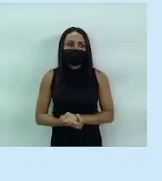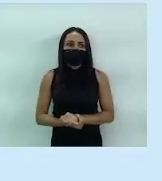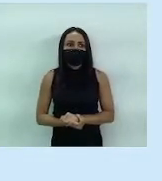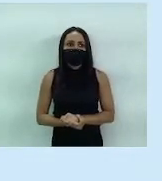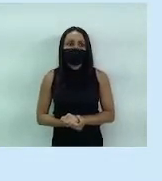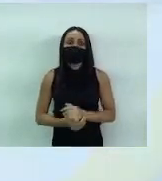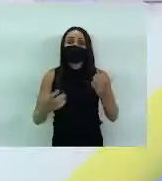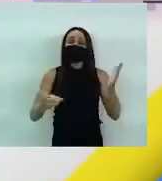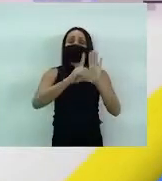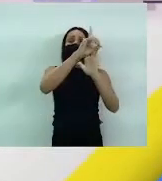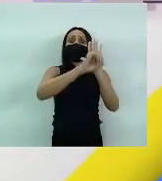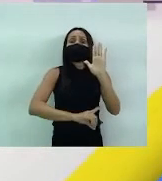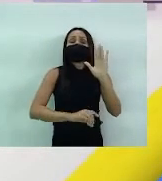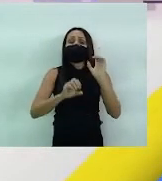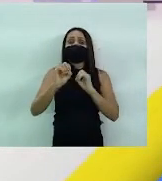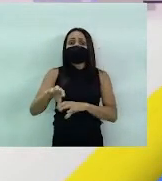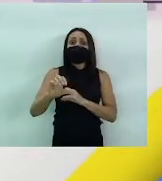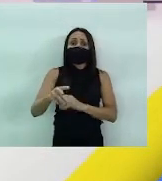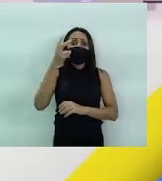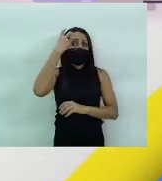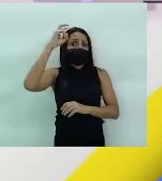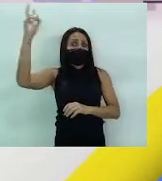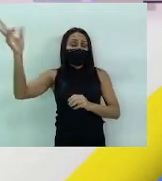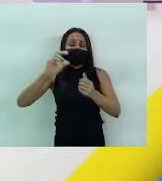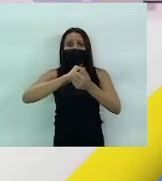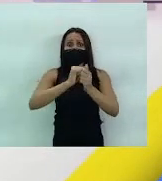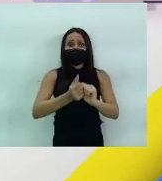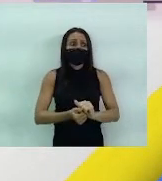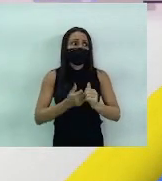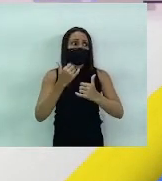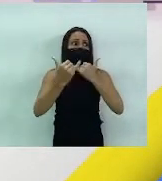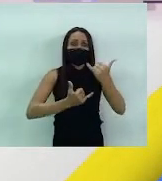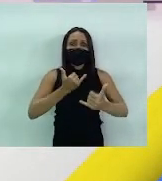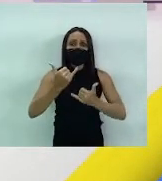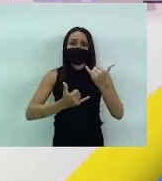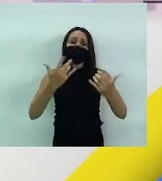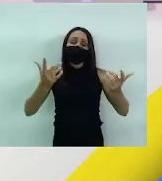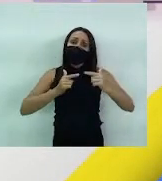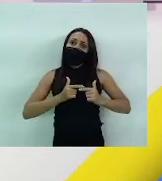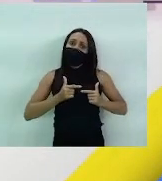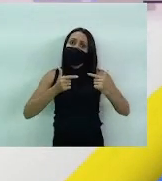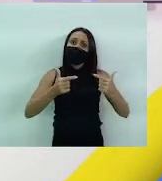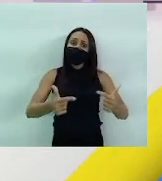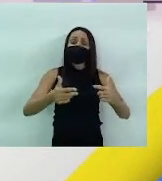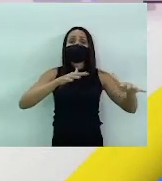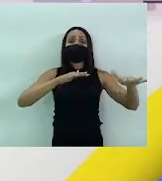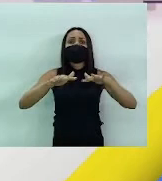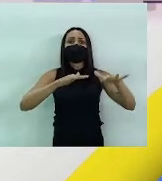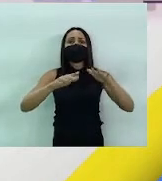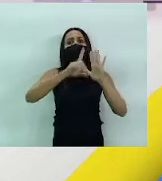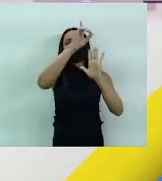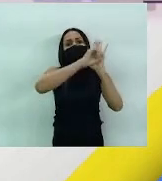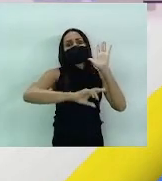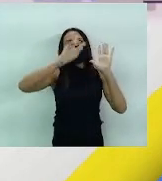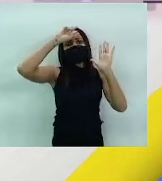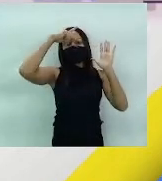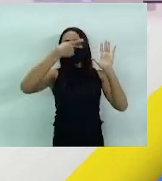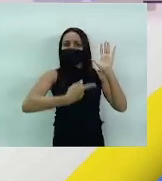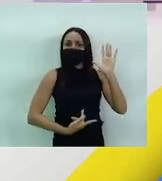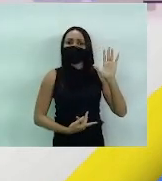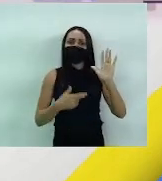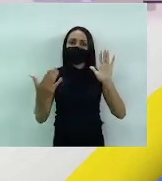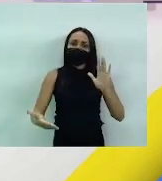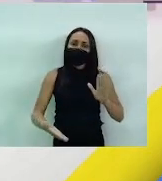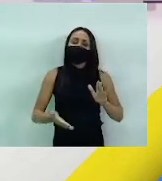O direito à educação, à cultura, ao esporte e ao lazer é uma bandeira de luta dos movimentos dos direitos humanos, na medida em